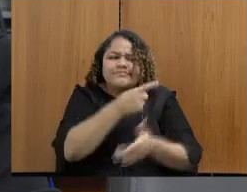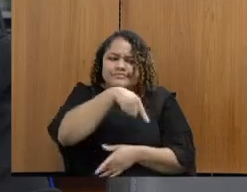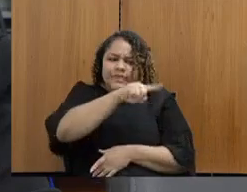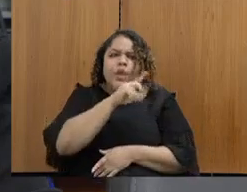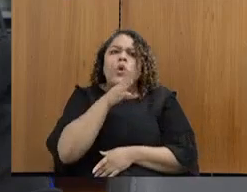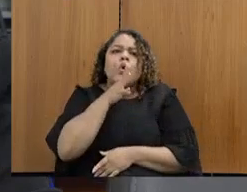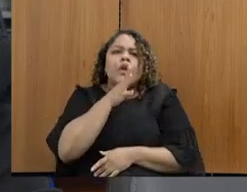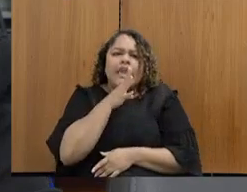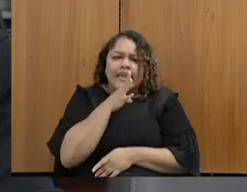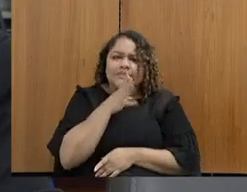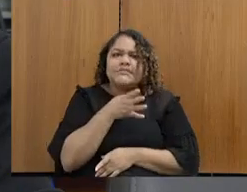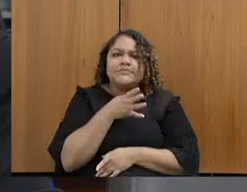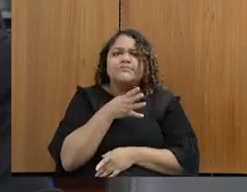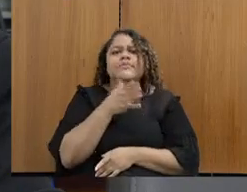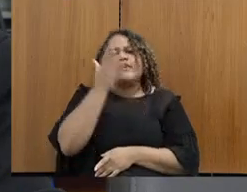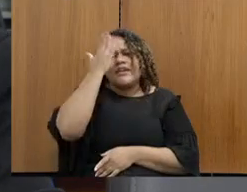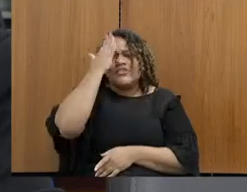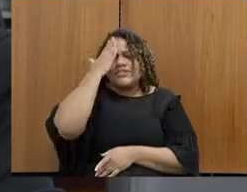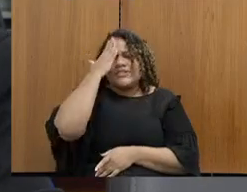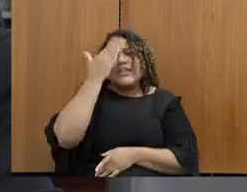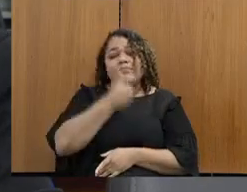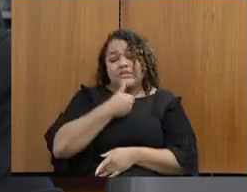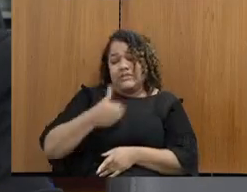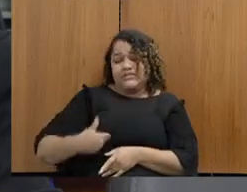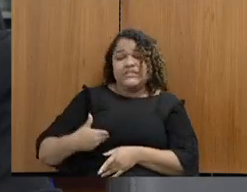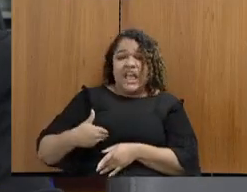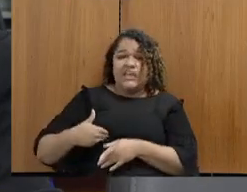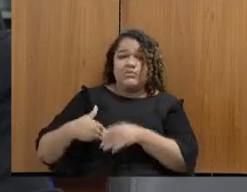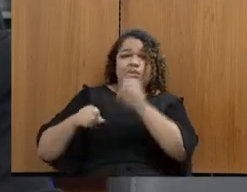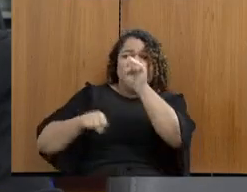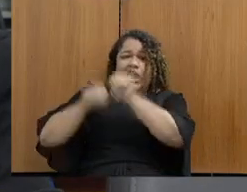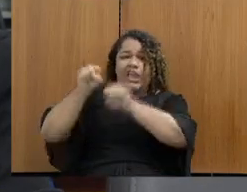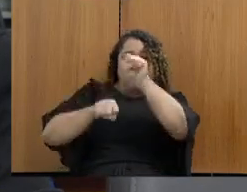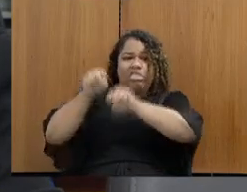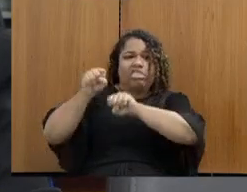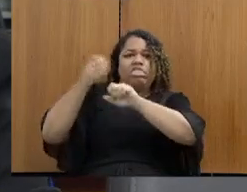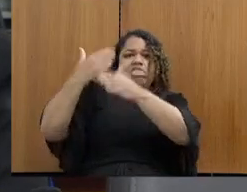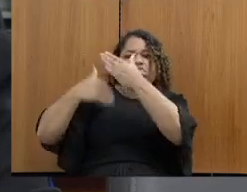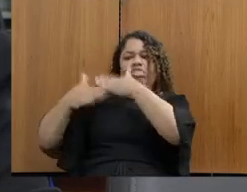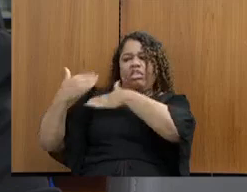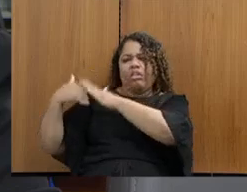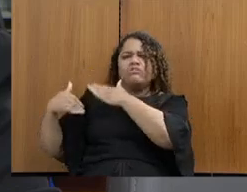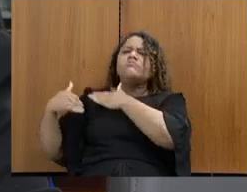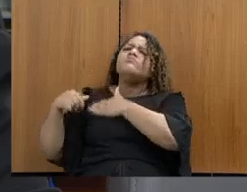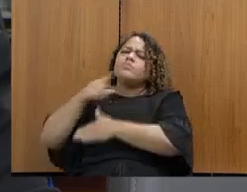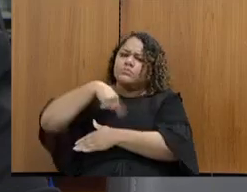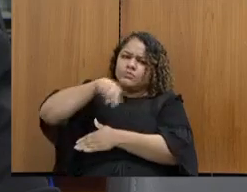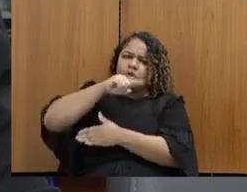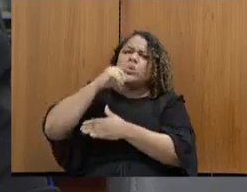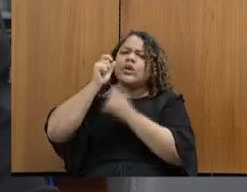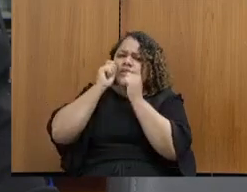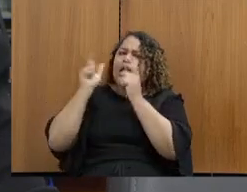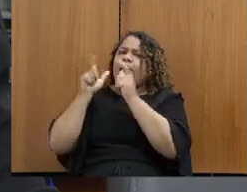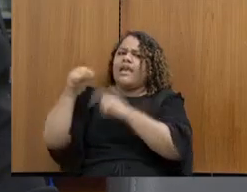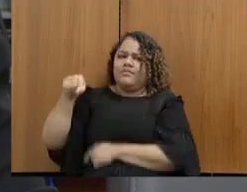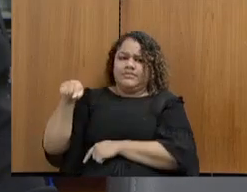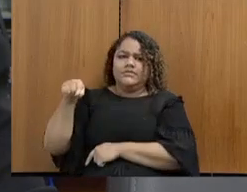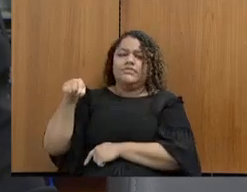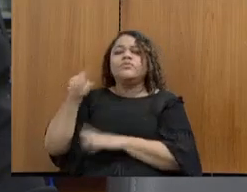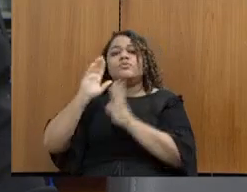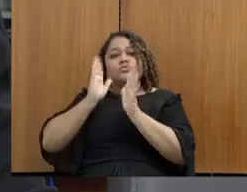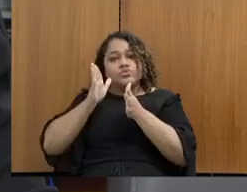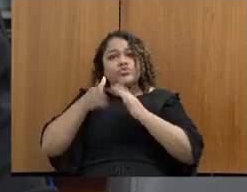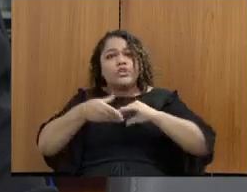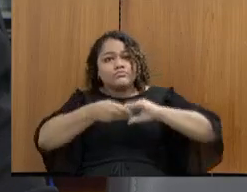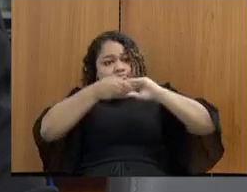desmonte do estado é claro que todos nós estamos atentos e eu vim aqui para cumprimentá-los já ouvia a